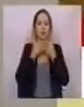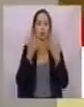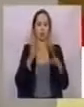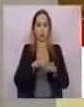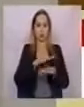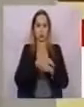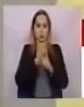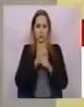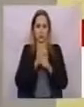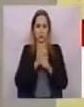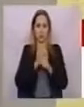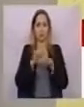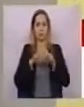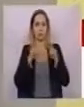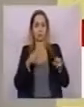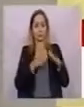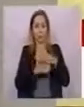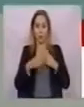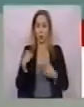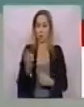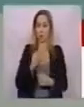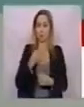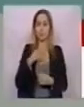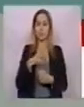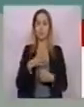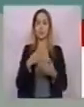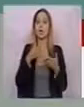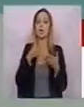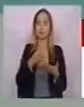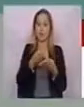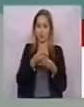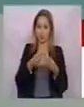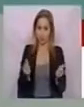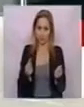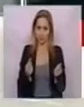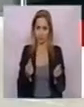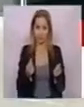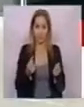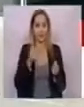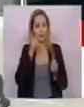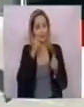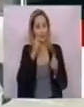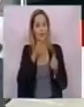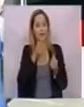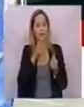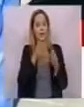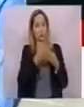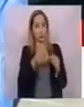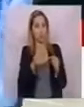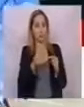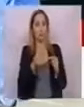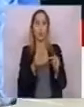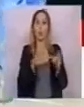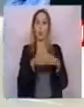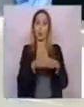Guarda. Aquilo que nós queremos é resolver, ajudar a resolver as situações. Quem tem que resolver, obviamente, é o Conselho de Administração,